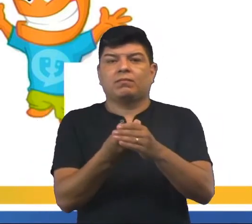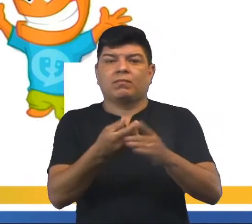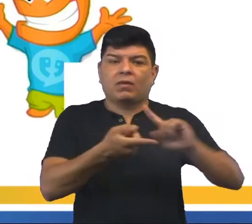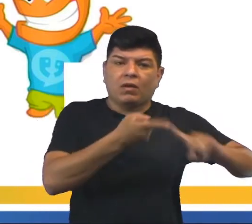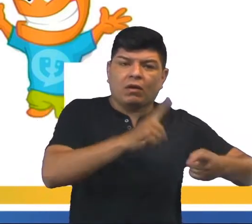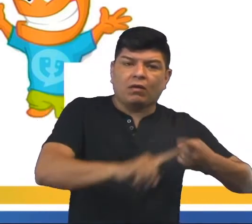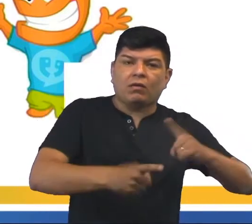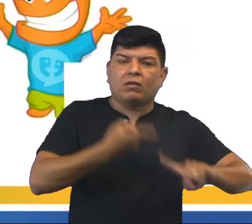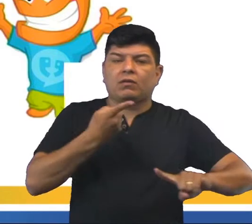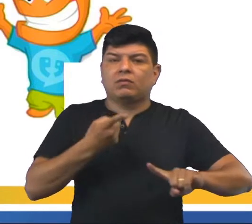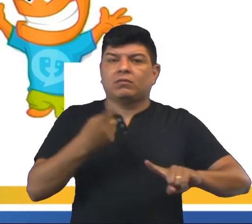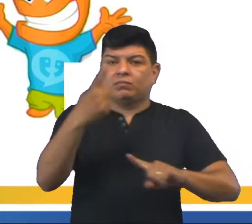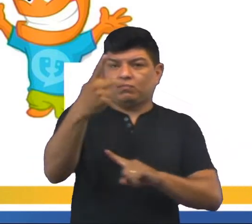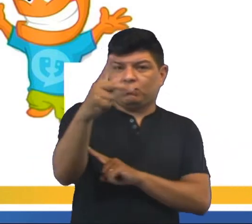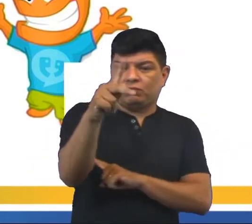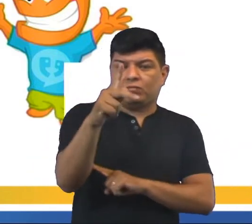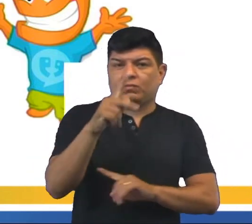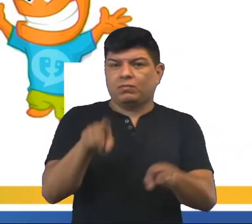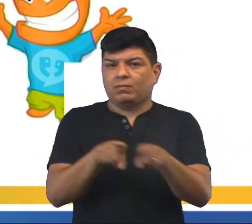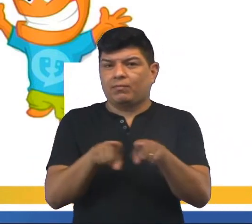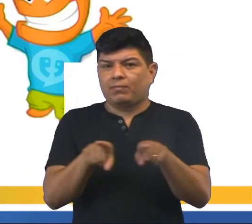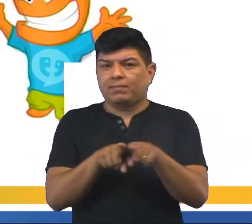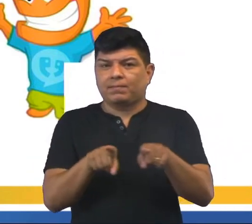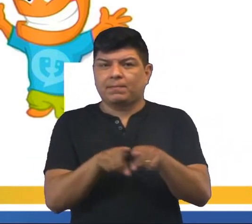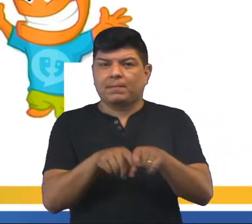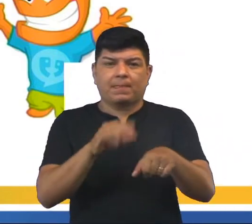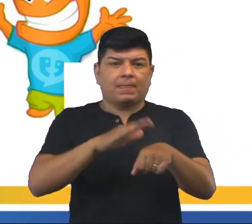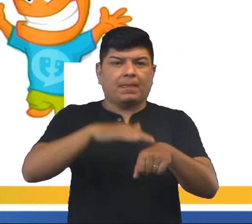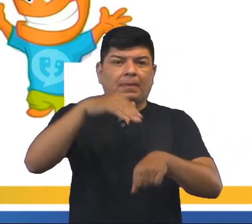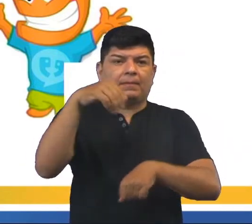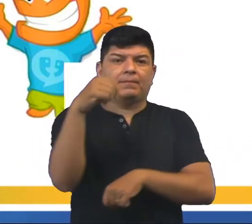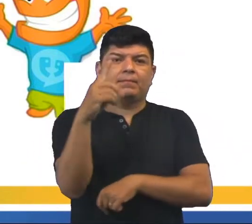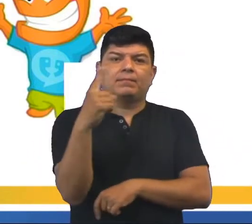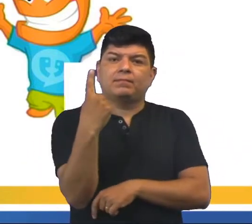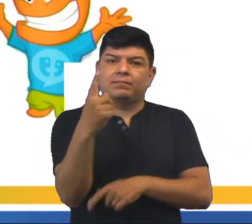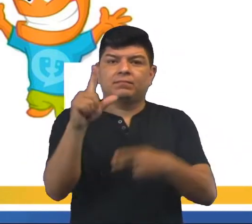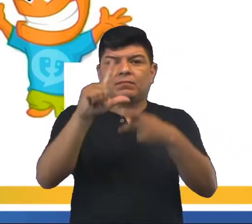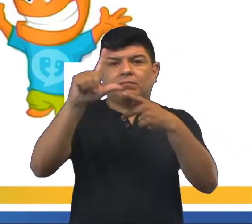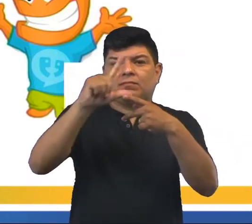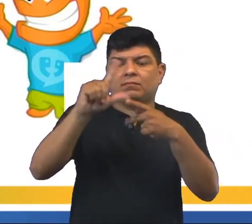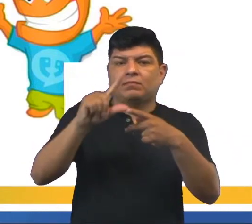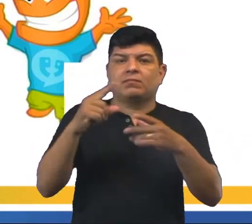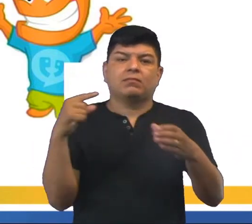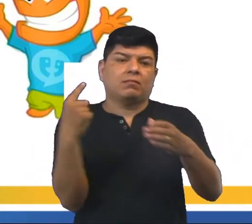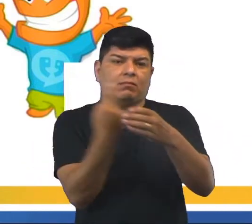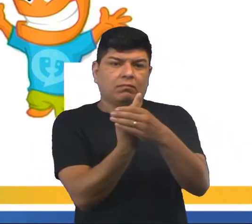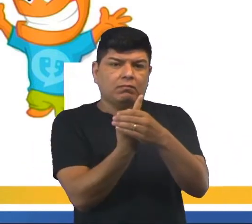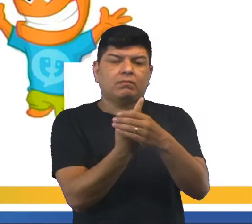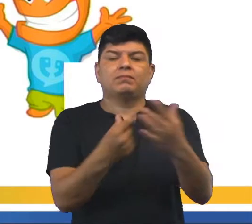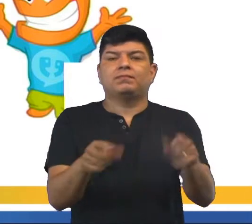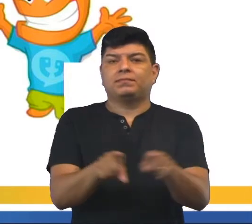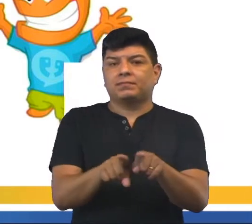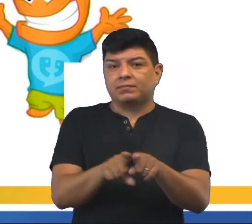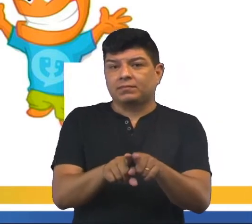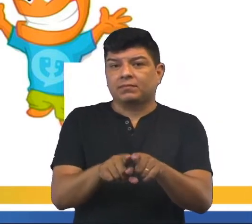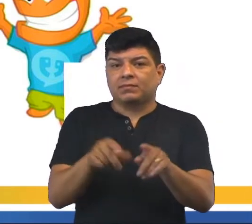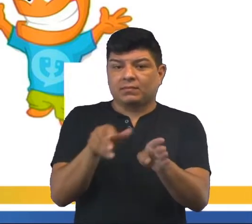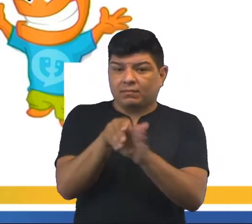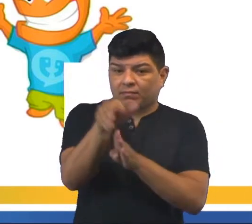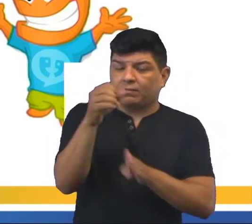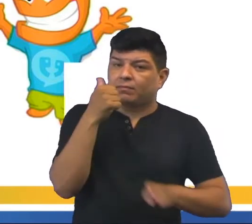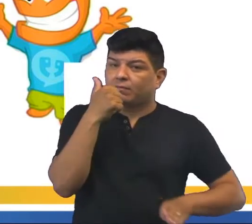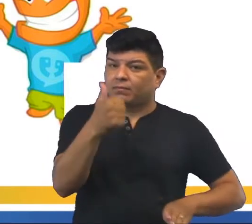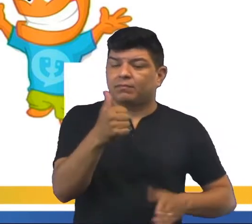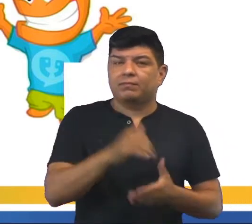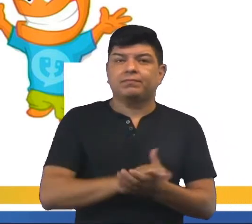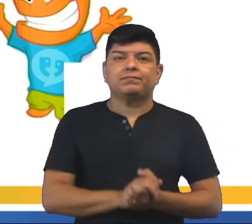Ele não é sus, é su, é tanto su para mais de um, né, para o plural, e quanto su para o singular, tá? Essa dica aí é